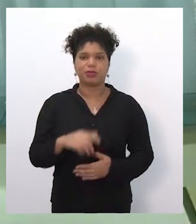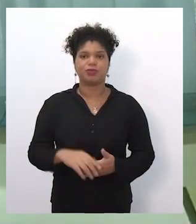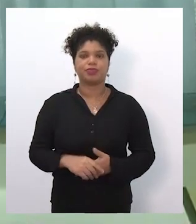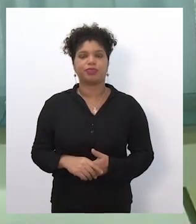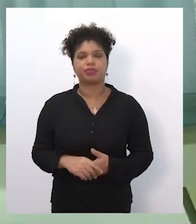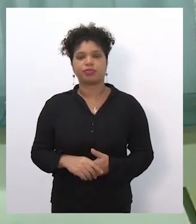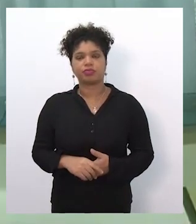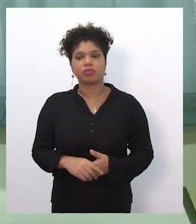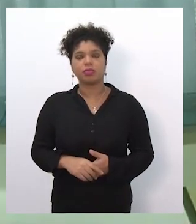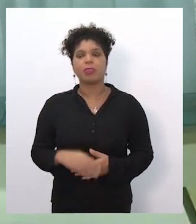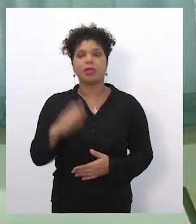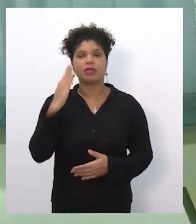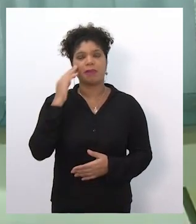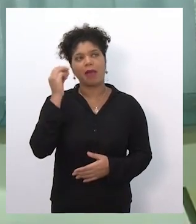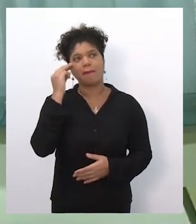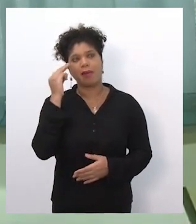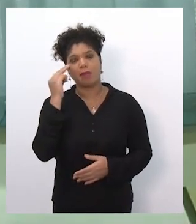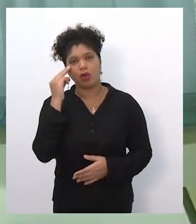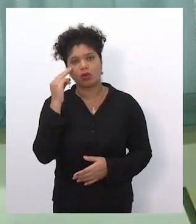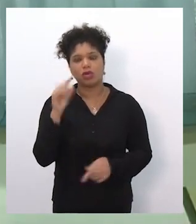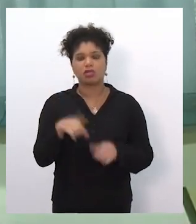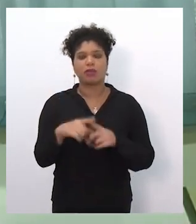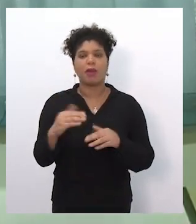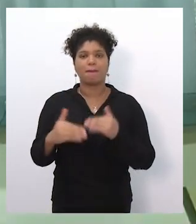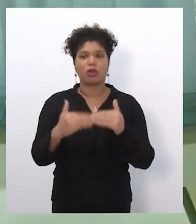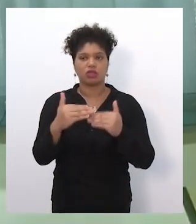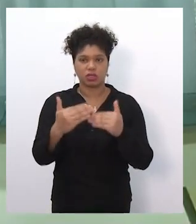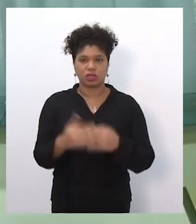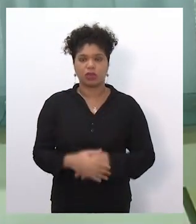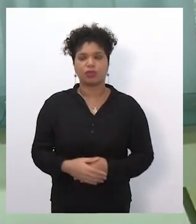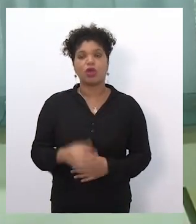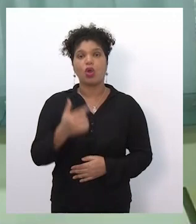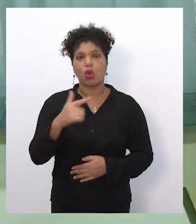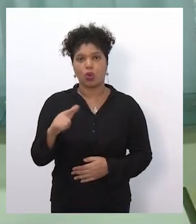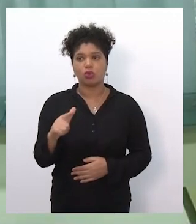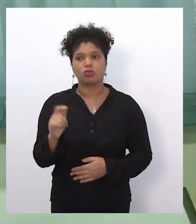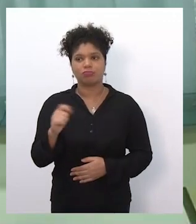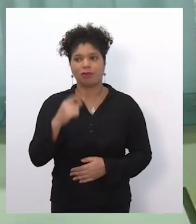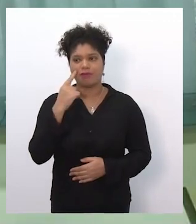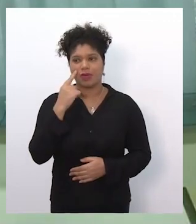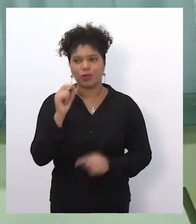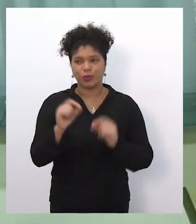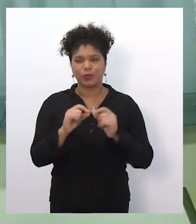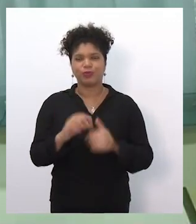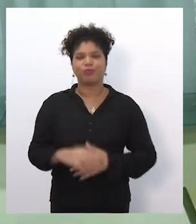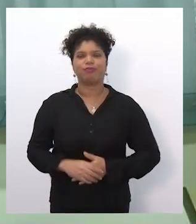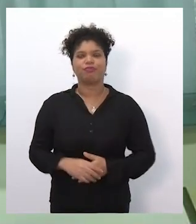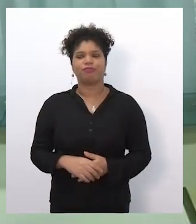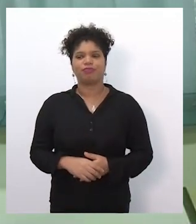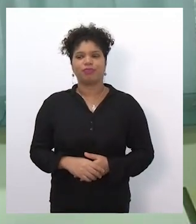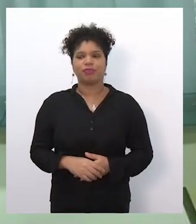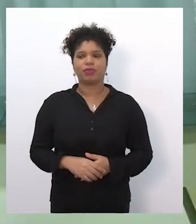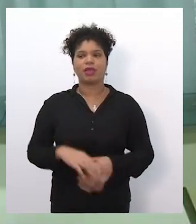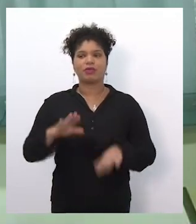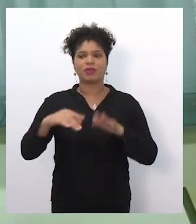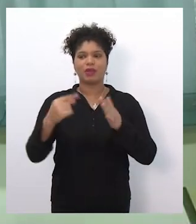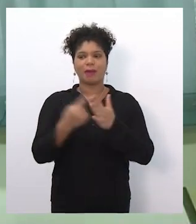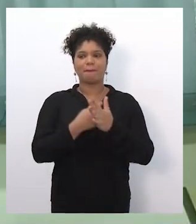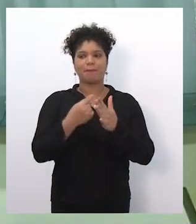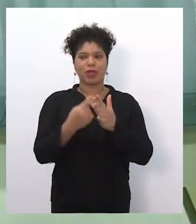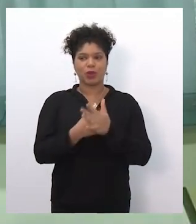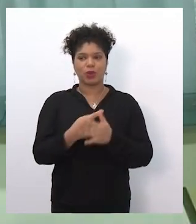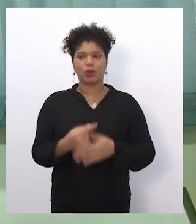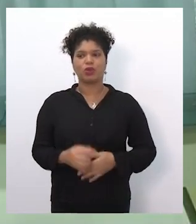esse pente de memória, entre a memória e o processador. Aí tem uma coisa bacana, né? Um exemplo, né? Que uma vez perguntaram para mim,